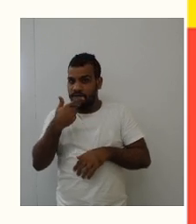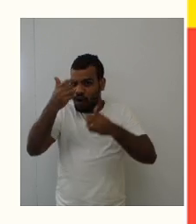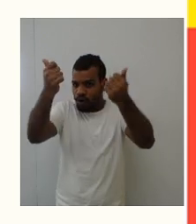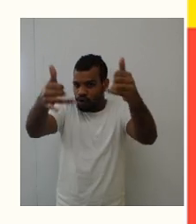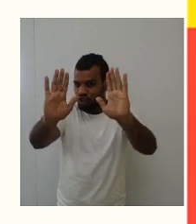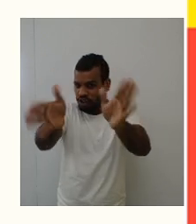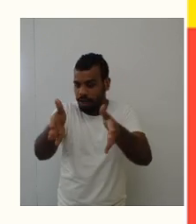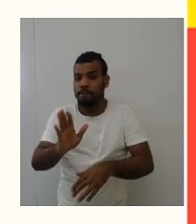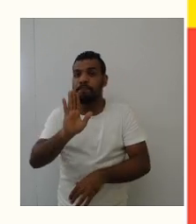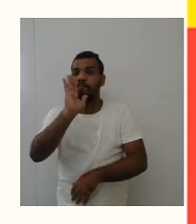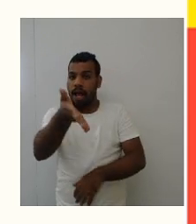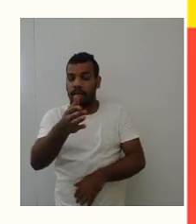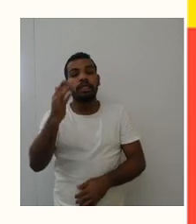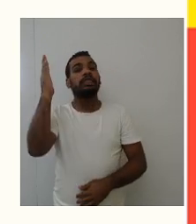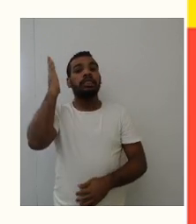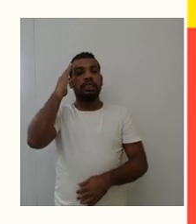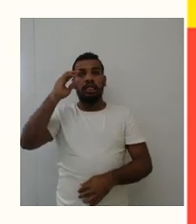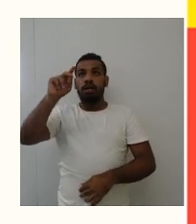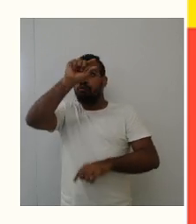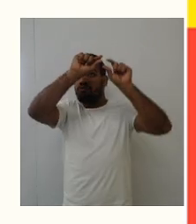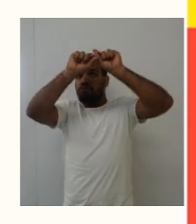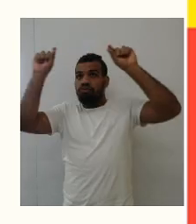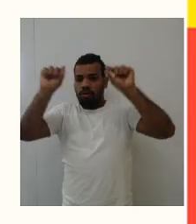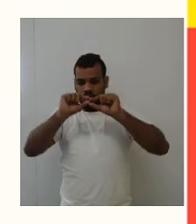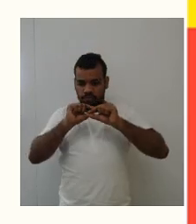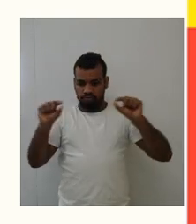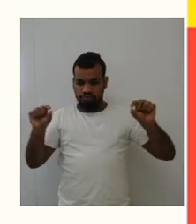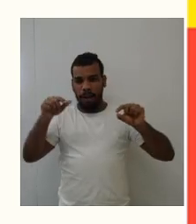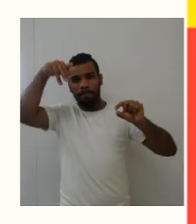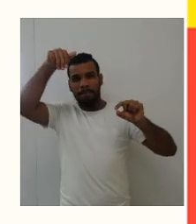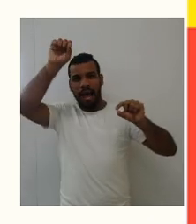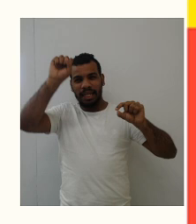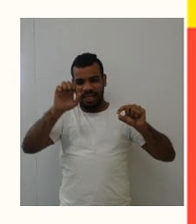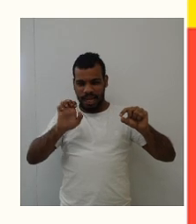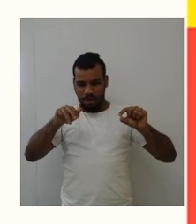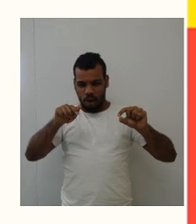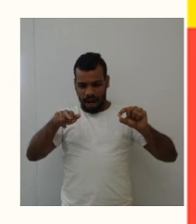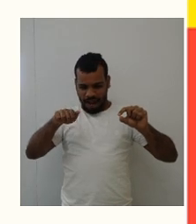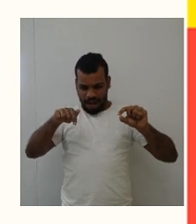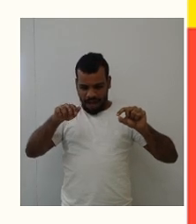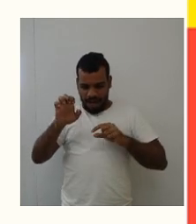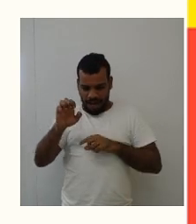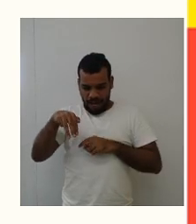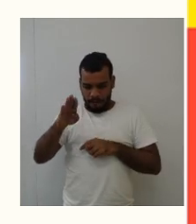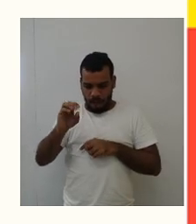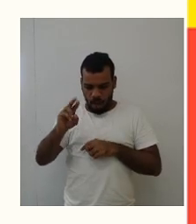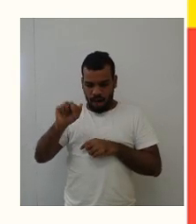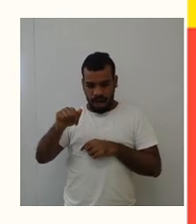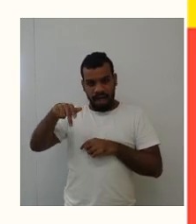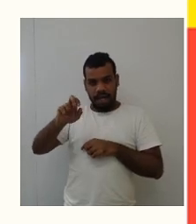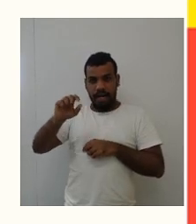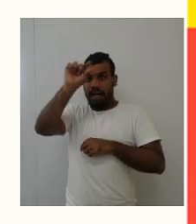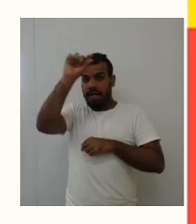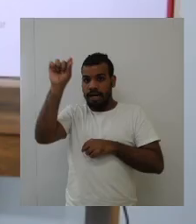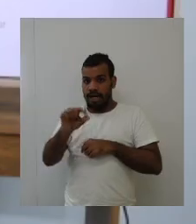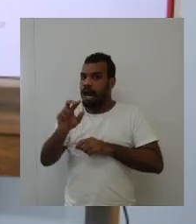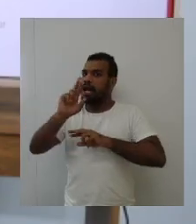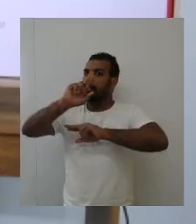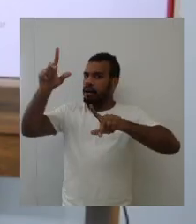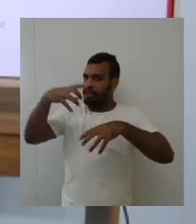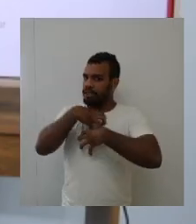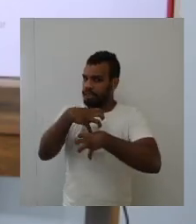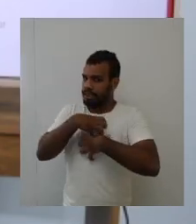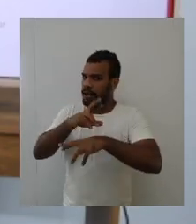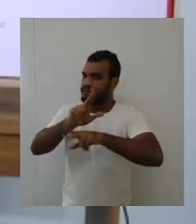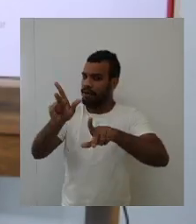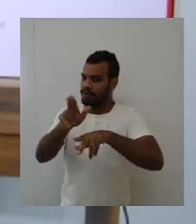isso. Contudo, sabemos que os sentidos expressos por cada uma delas não são mais os mesmos, ok? E aí